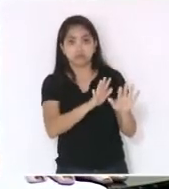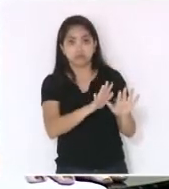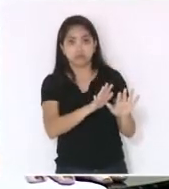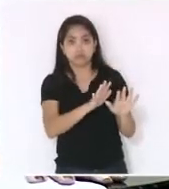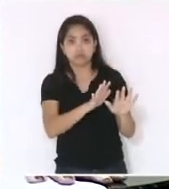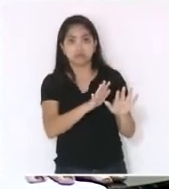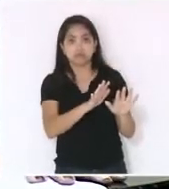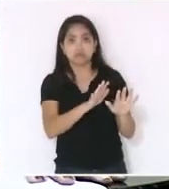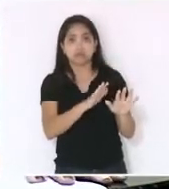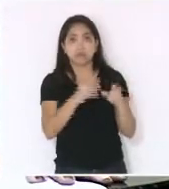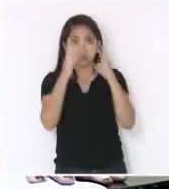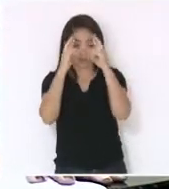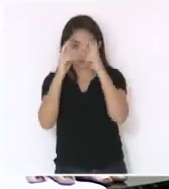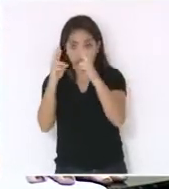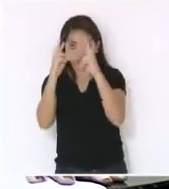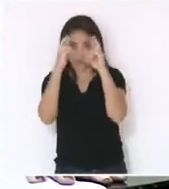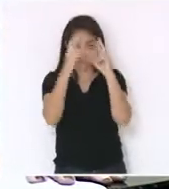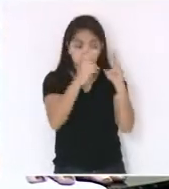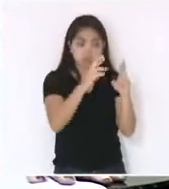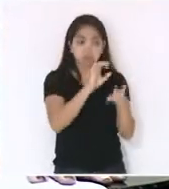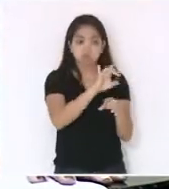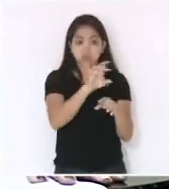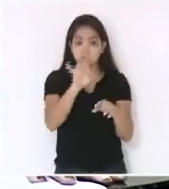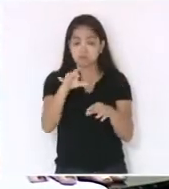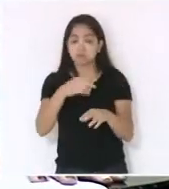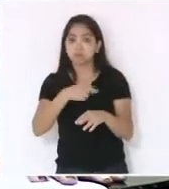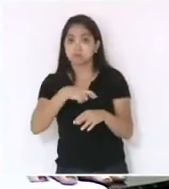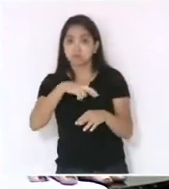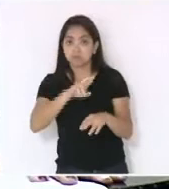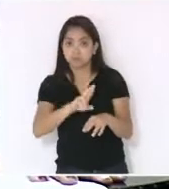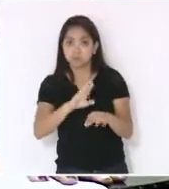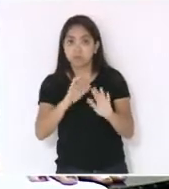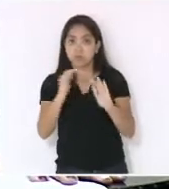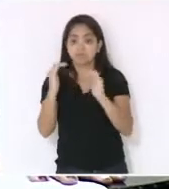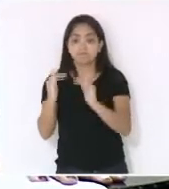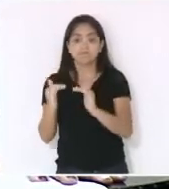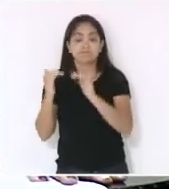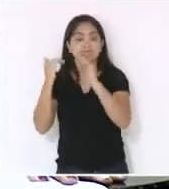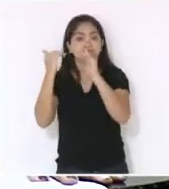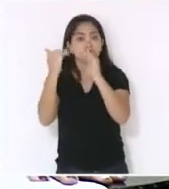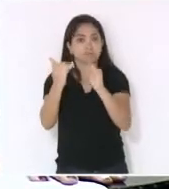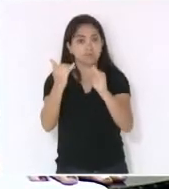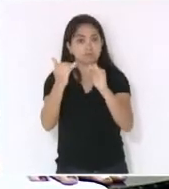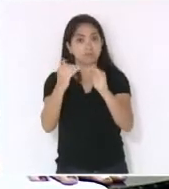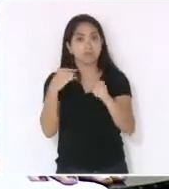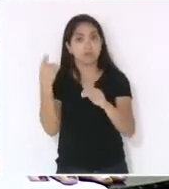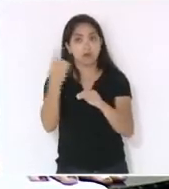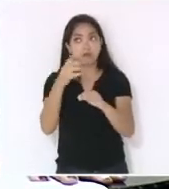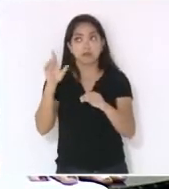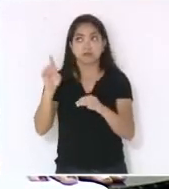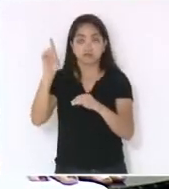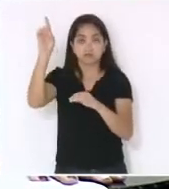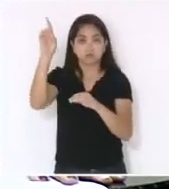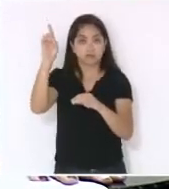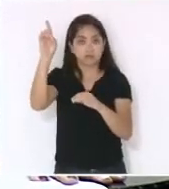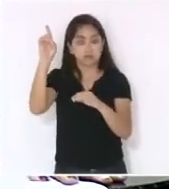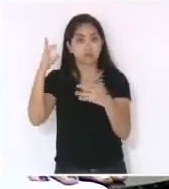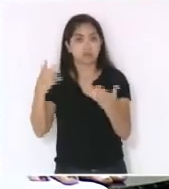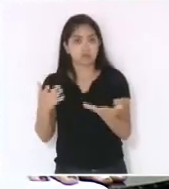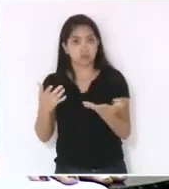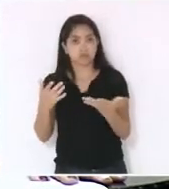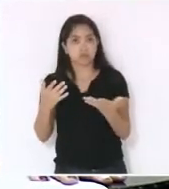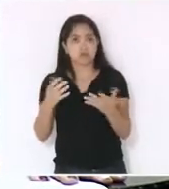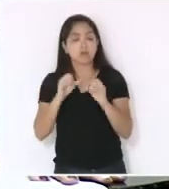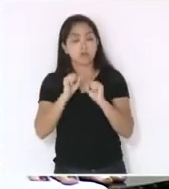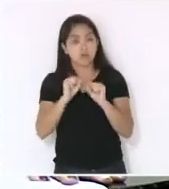Nós respeitamos a cada religião, mas, acima de tudo, para nós está Deus. E eu posso dizer com